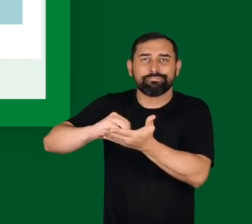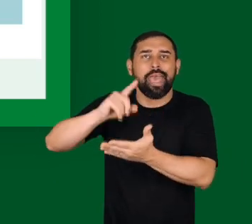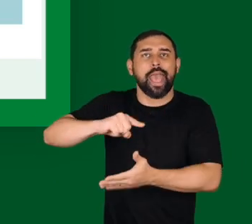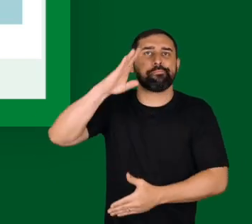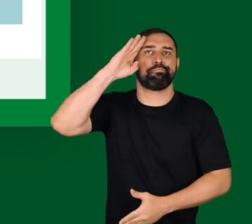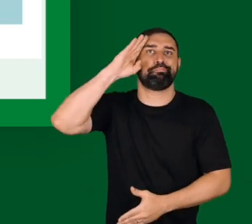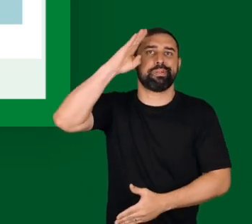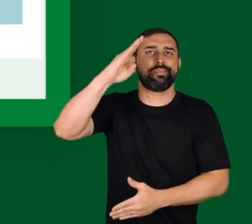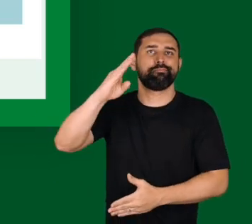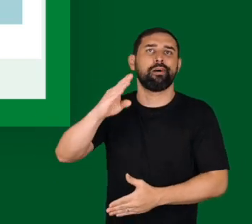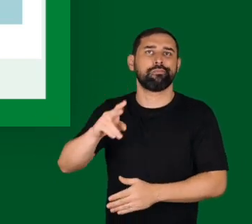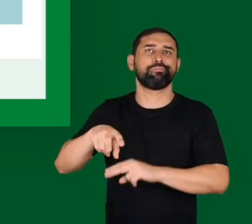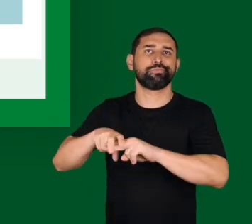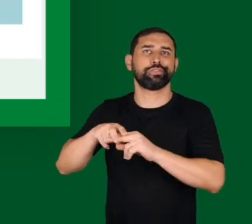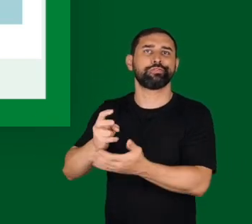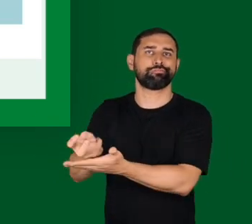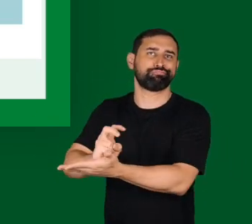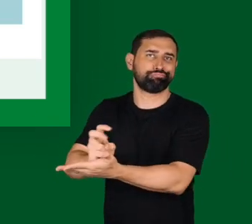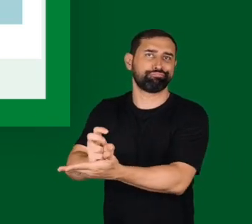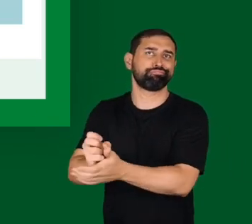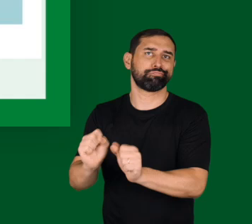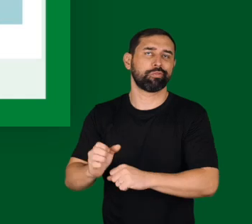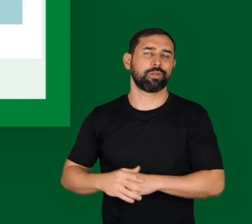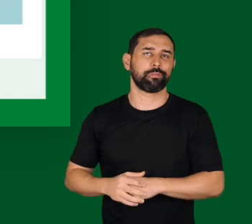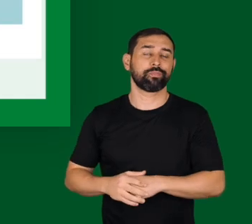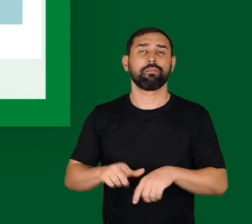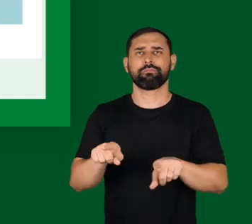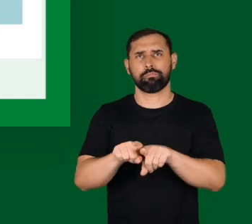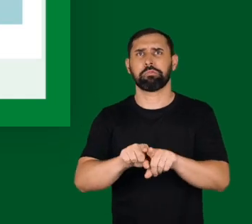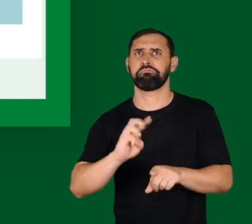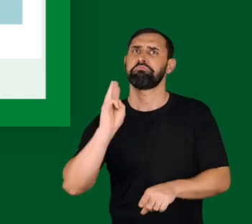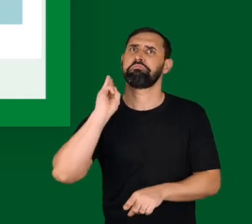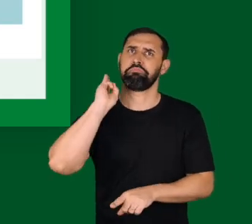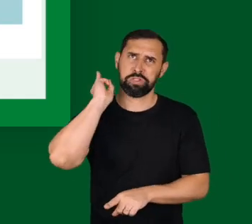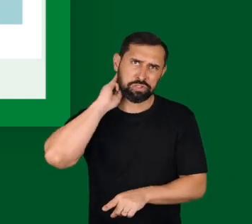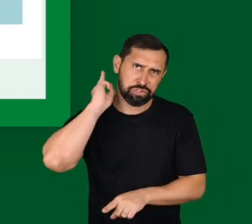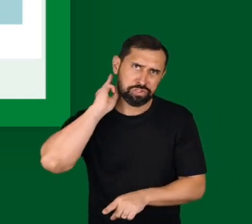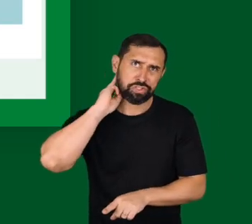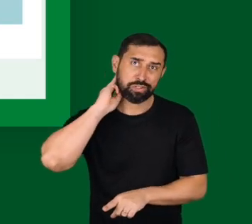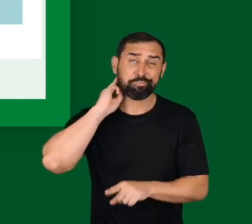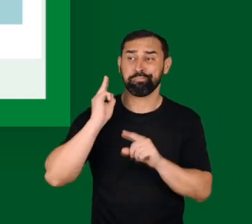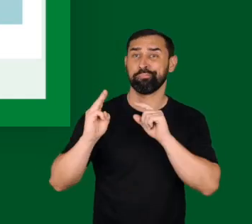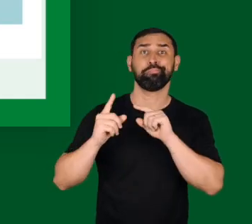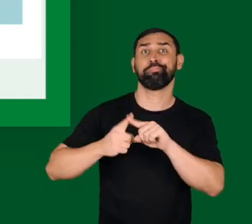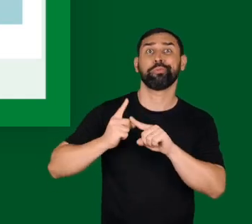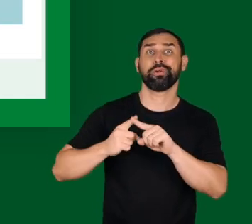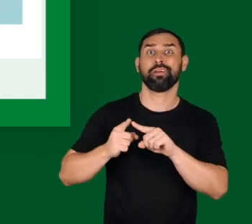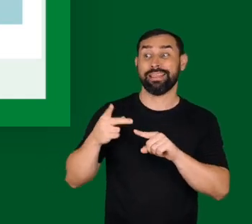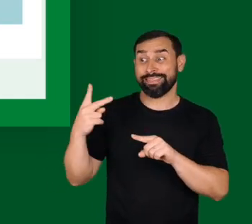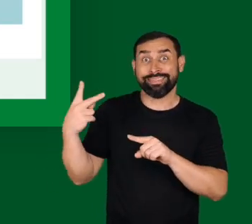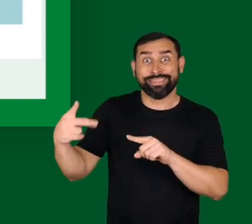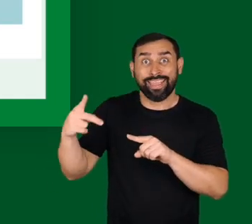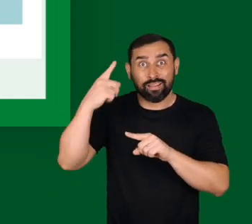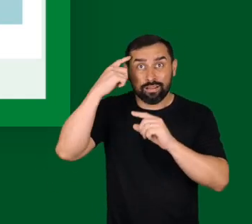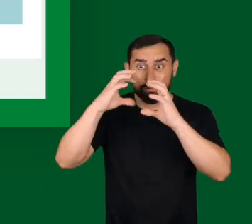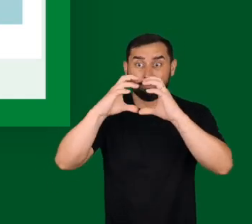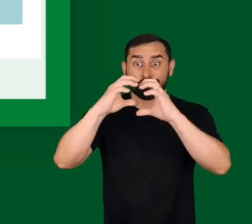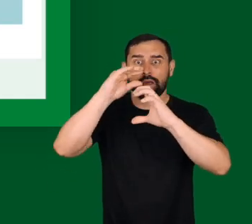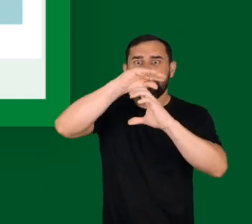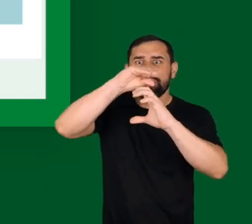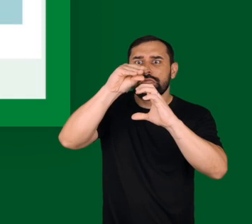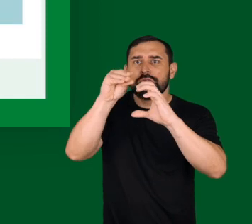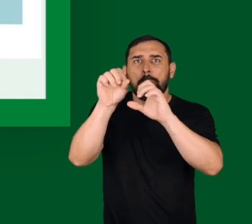Encefalopatia hipoxisquêmica, asfixia perinatal é a principal causa delas, tá? A meningite, os transtornos infecciosos